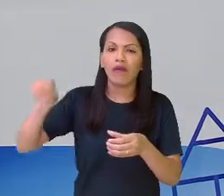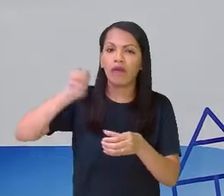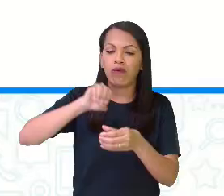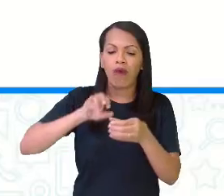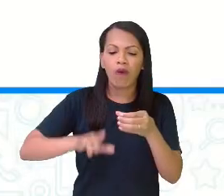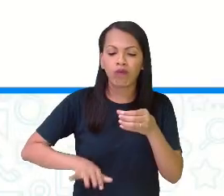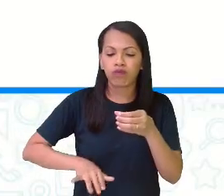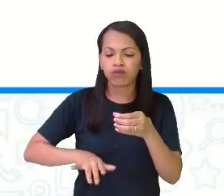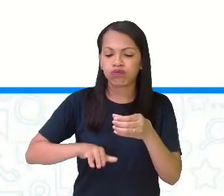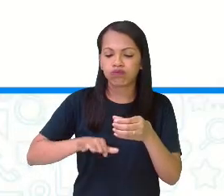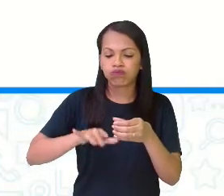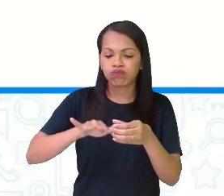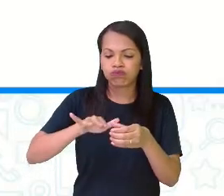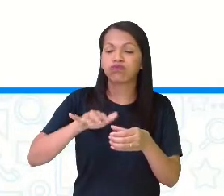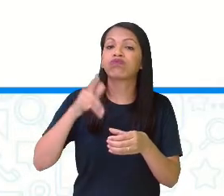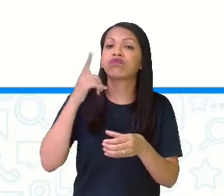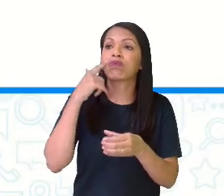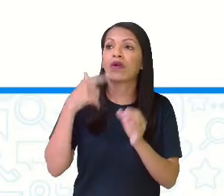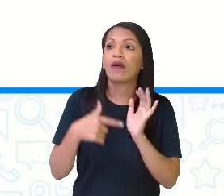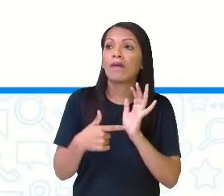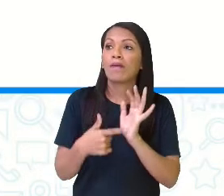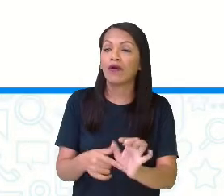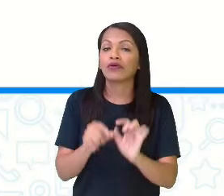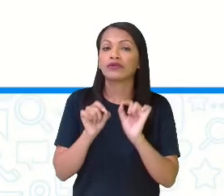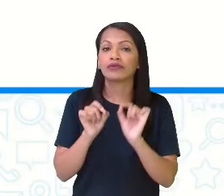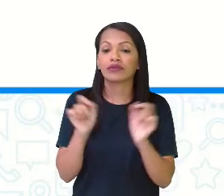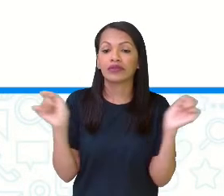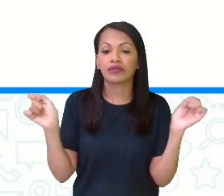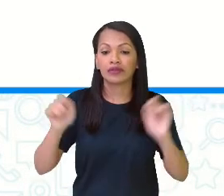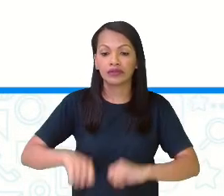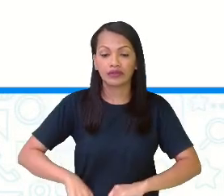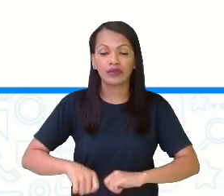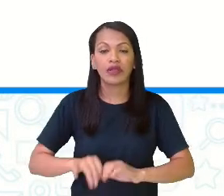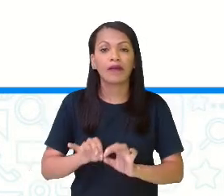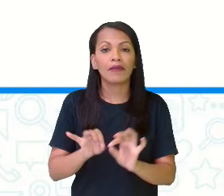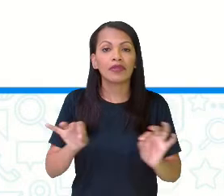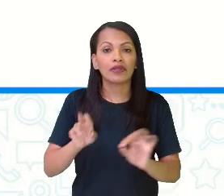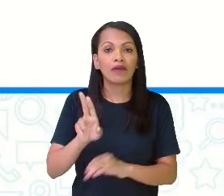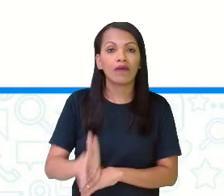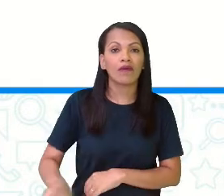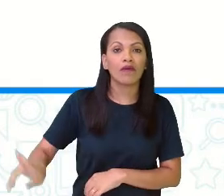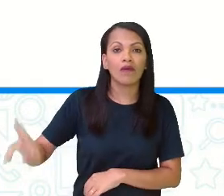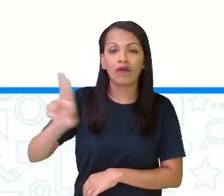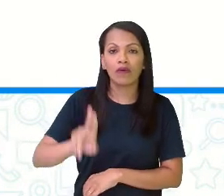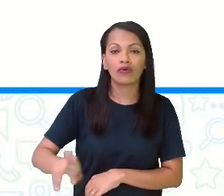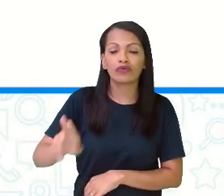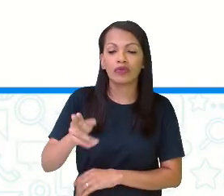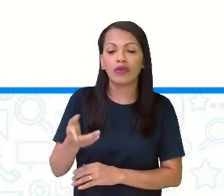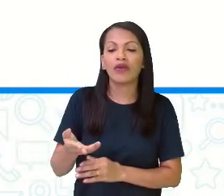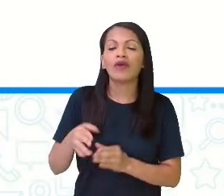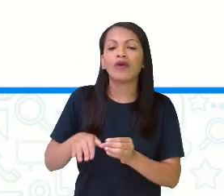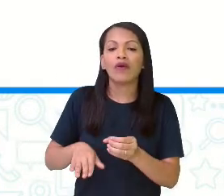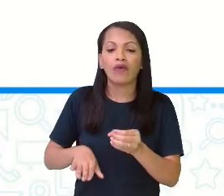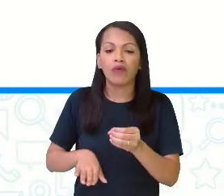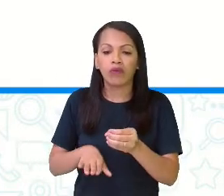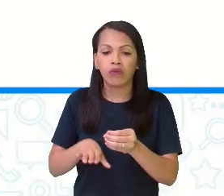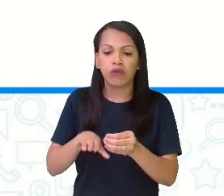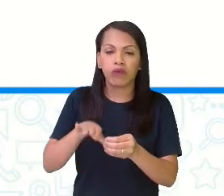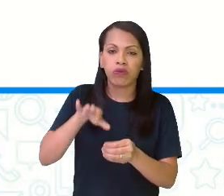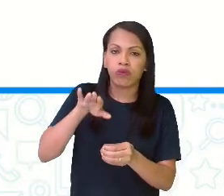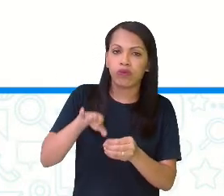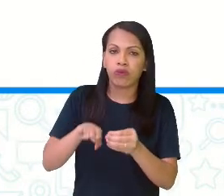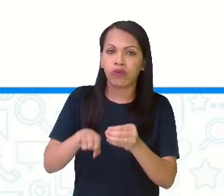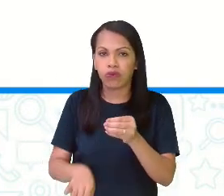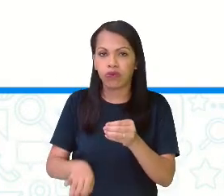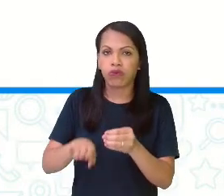As grandezas de capacidade representam as unidades usadas para definir o volume no interior de um recipiente.